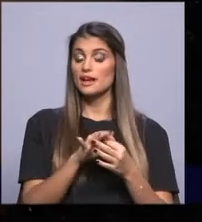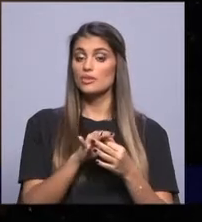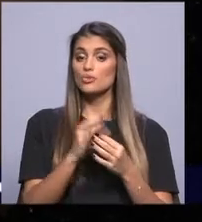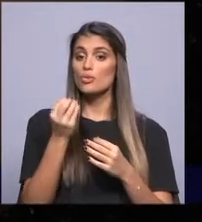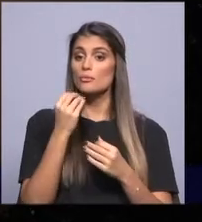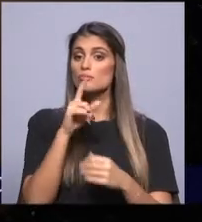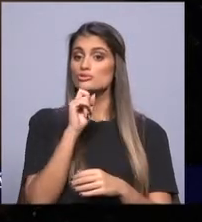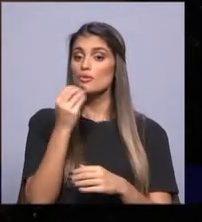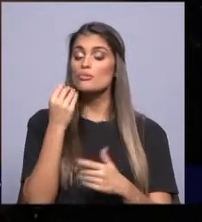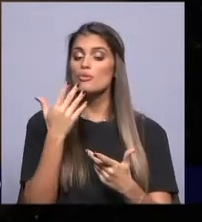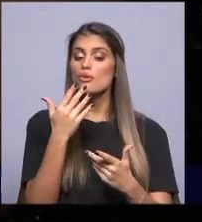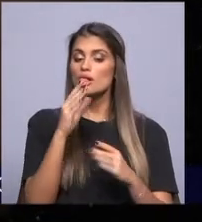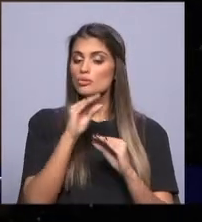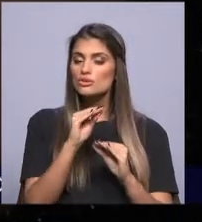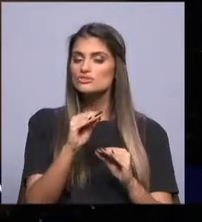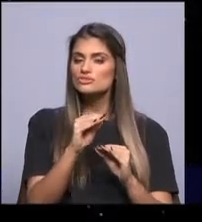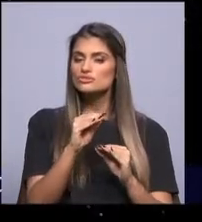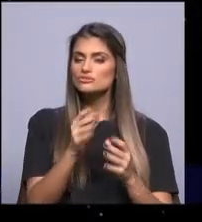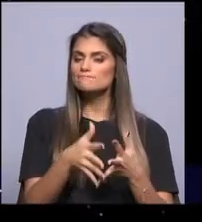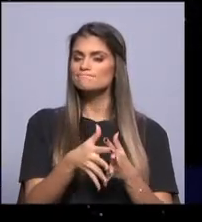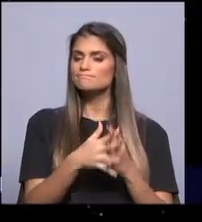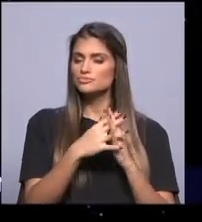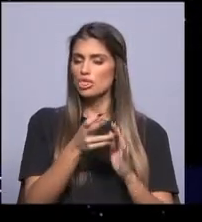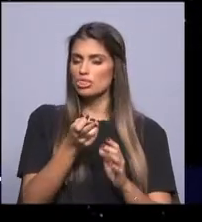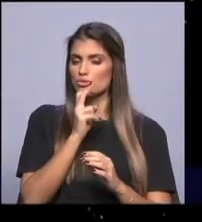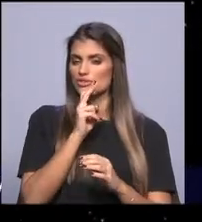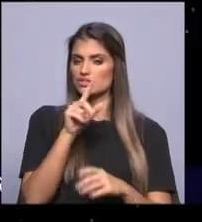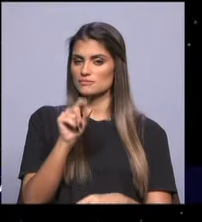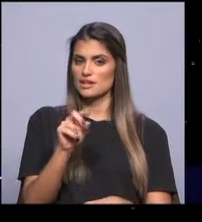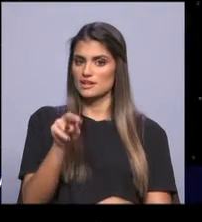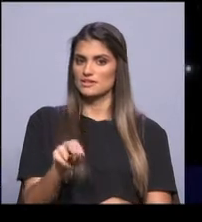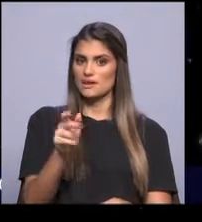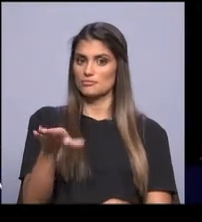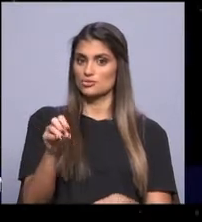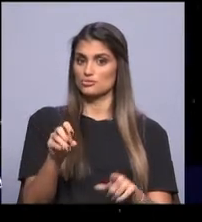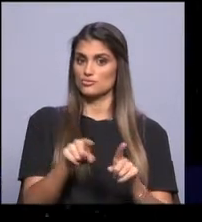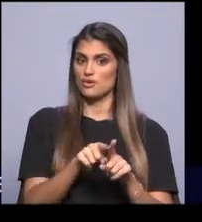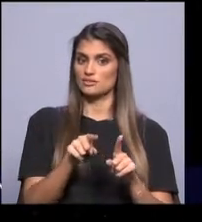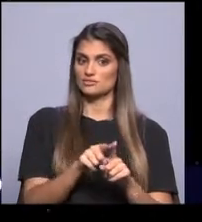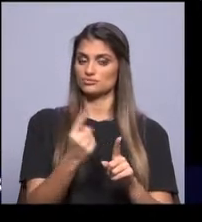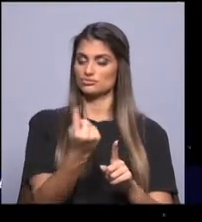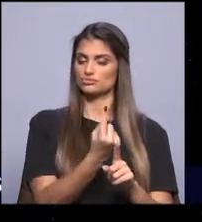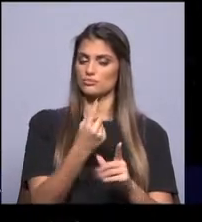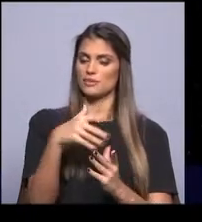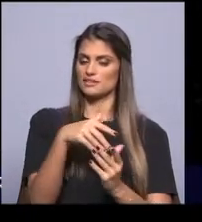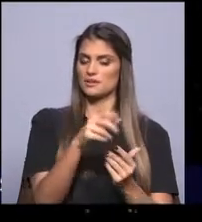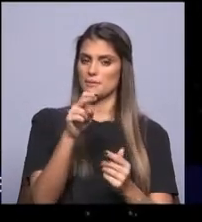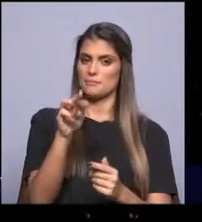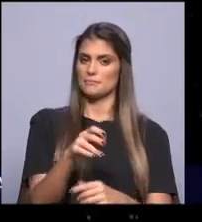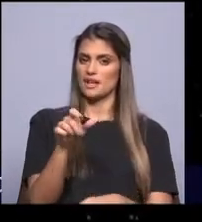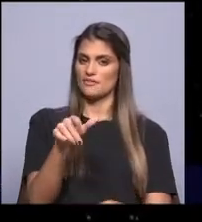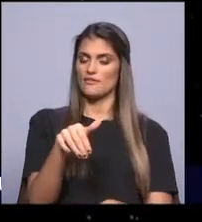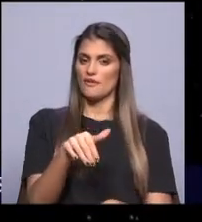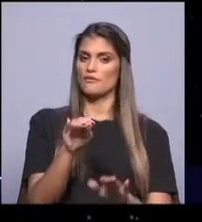que é possível termos luas tão maciças, repito, do tamanho de Neptuno, da massa de Neptuno, a orbitar um planeta. Miguel, para